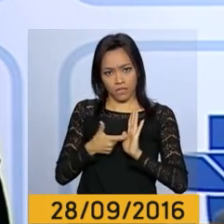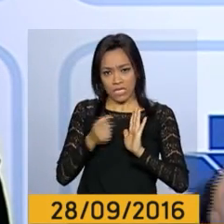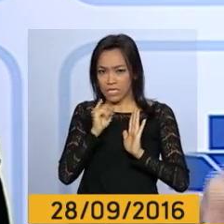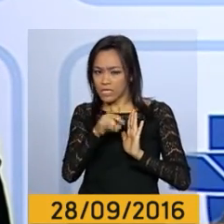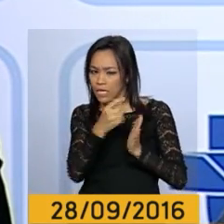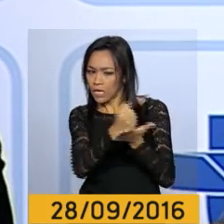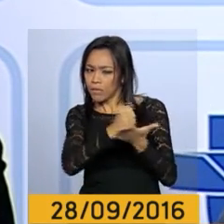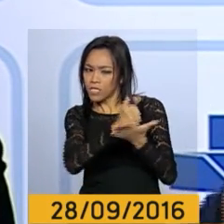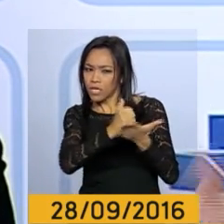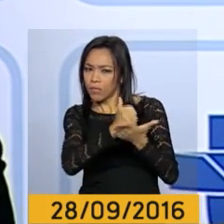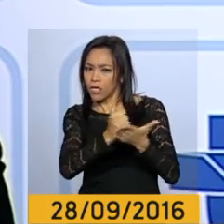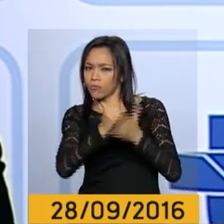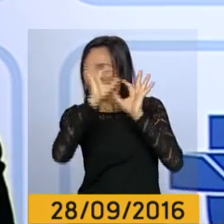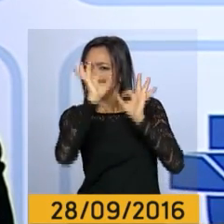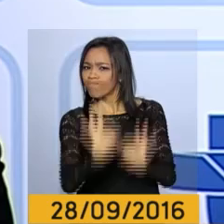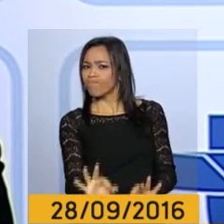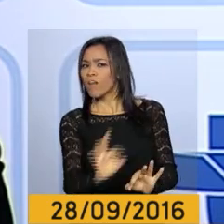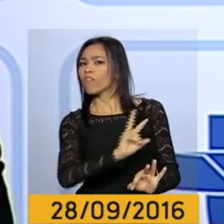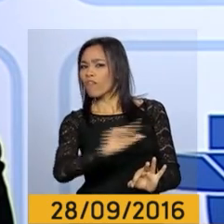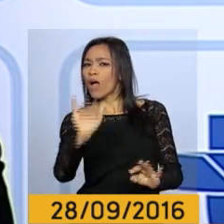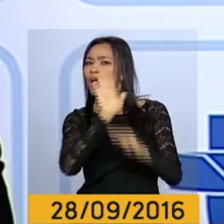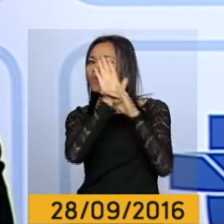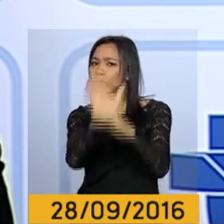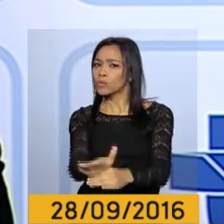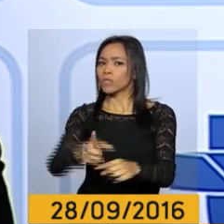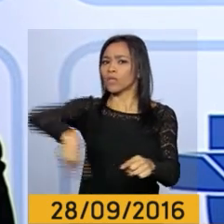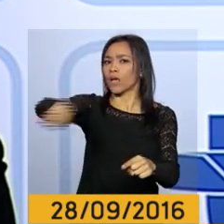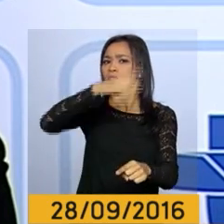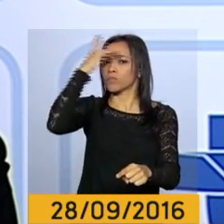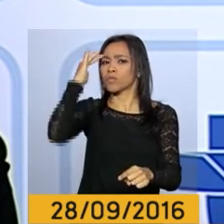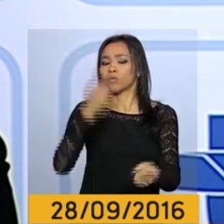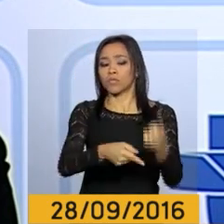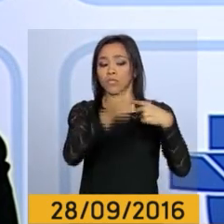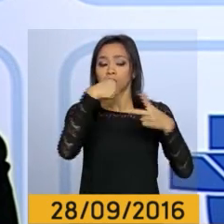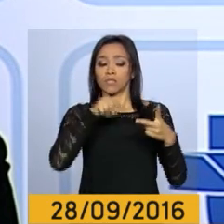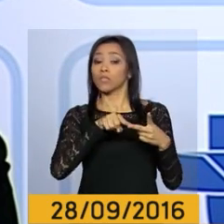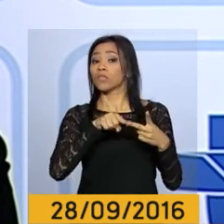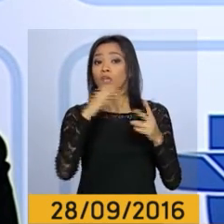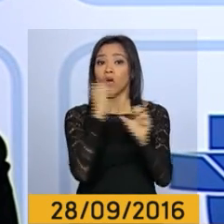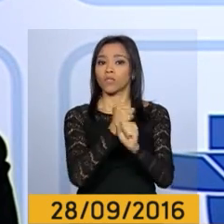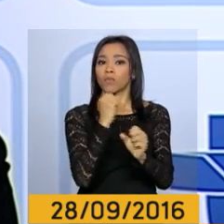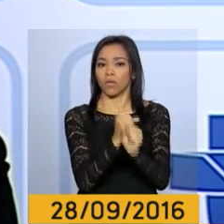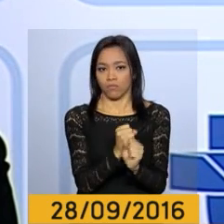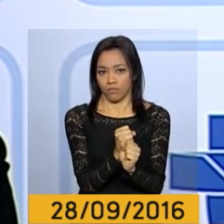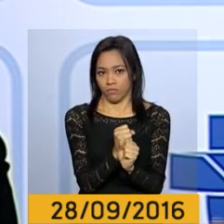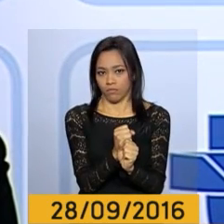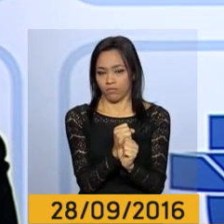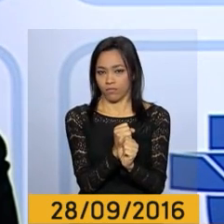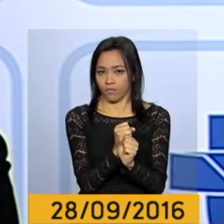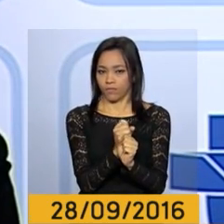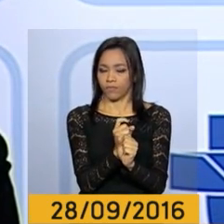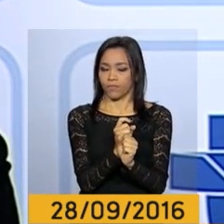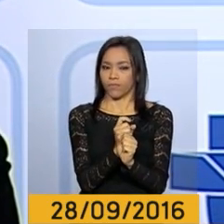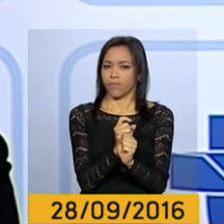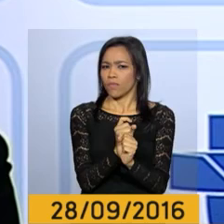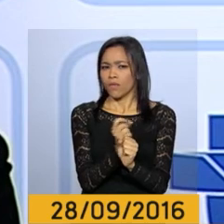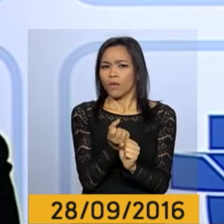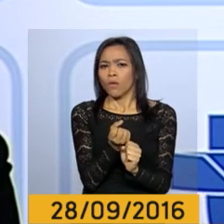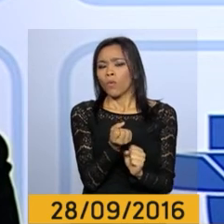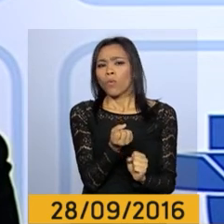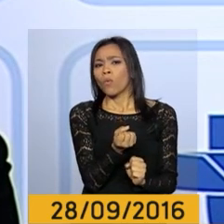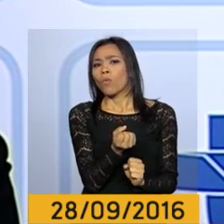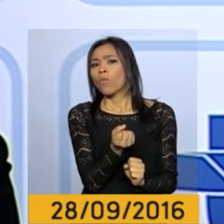é assunto só está de fato vai produzir o efeito esperado eo orçamento porque o que que está qual é o desafio